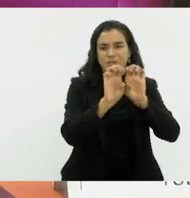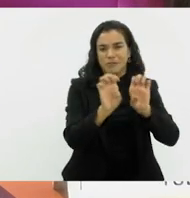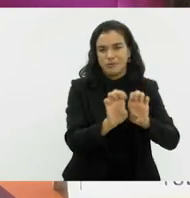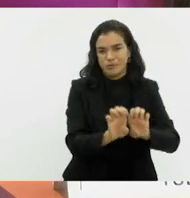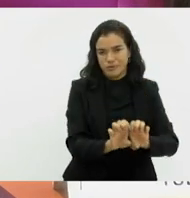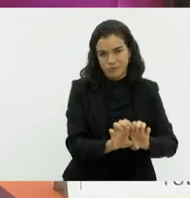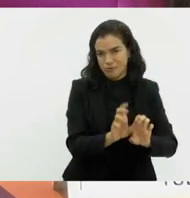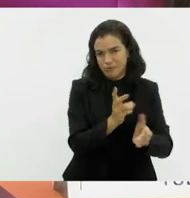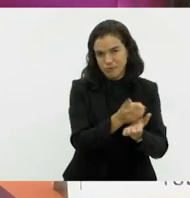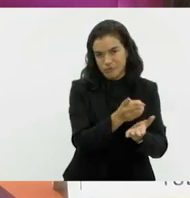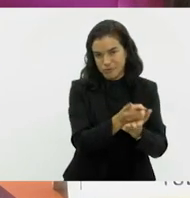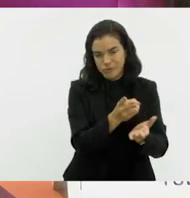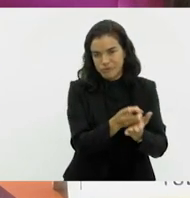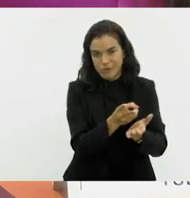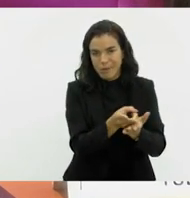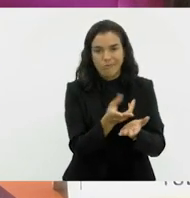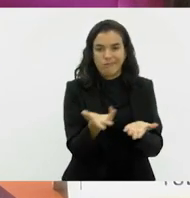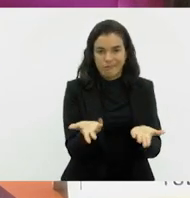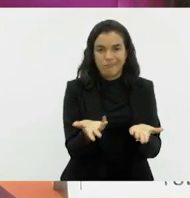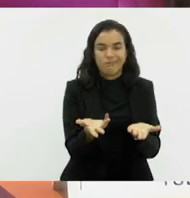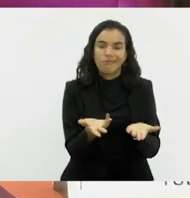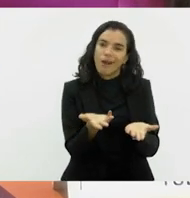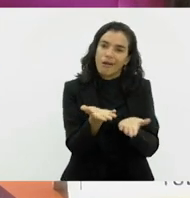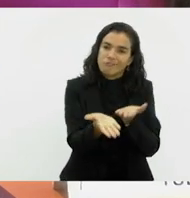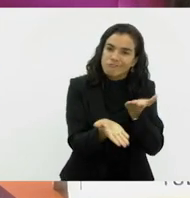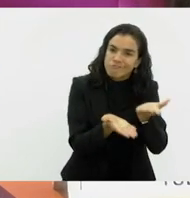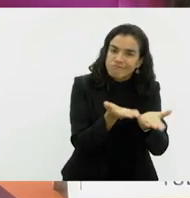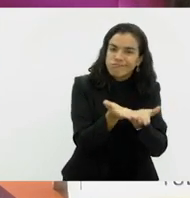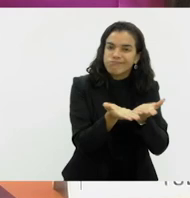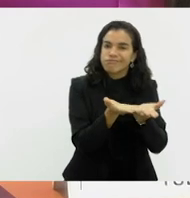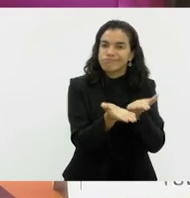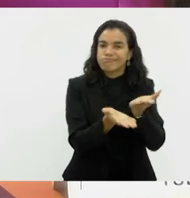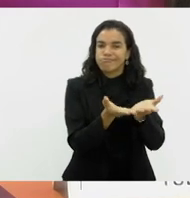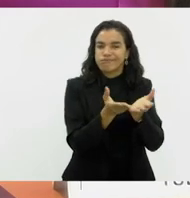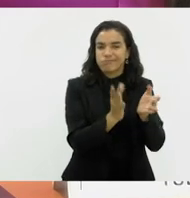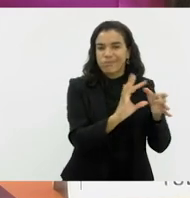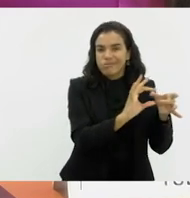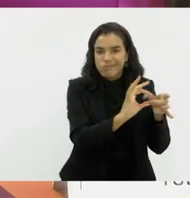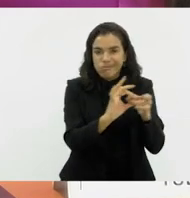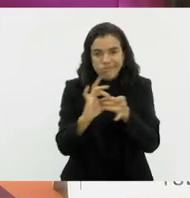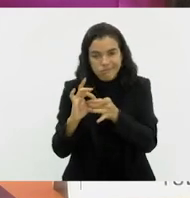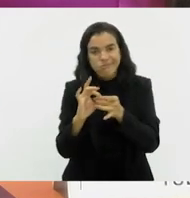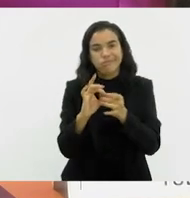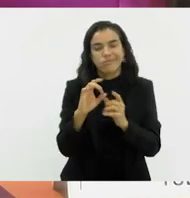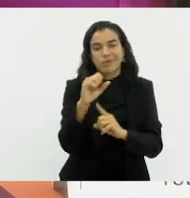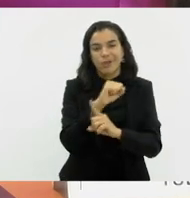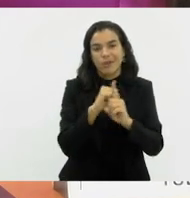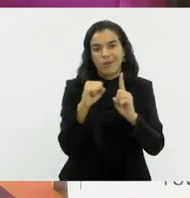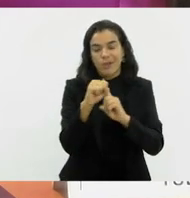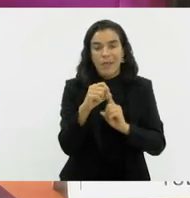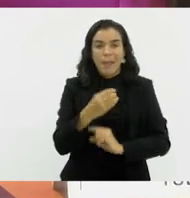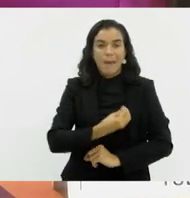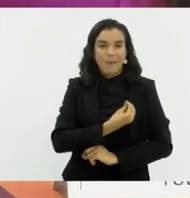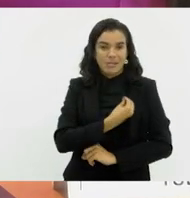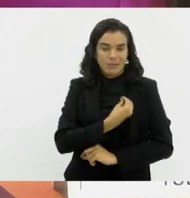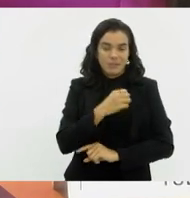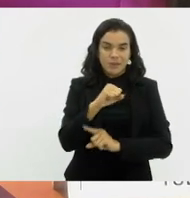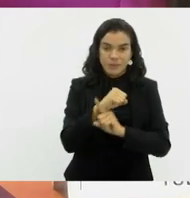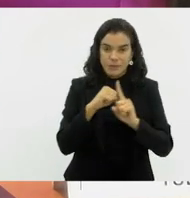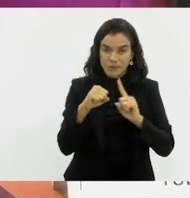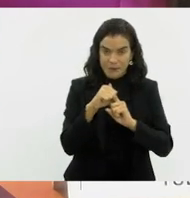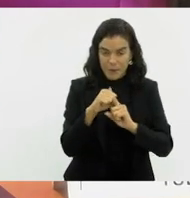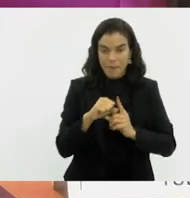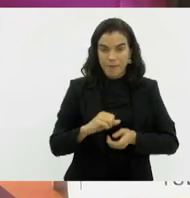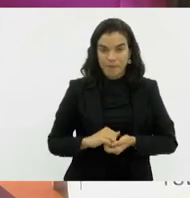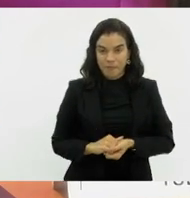para atender o pleito, né, do segmento social em relação à participação social,